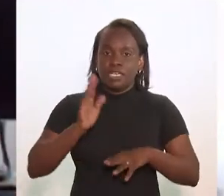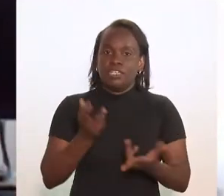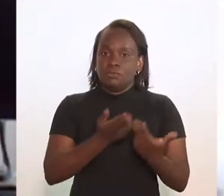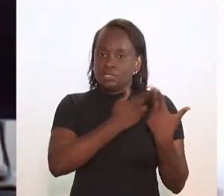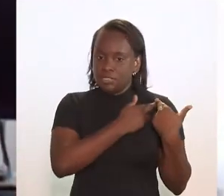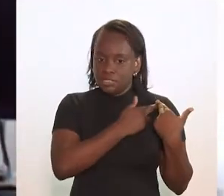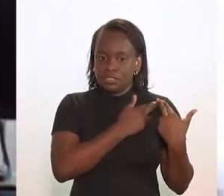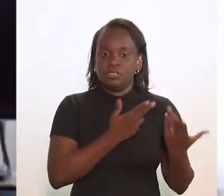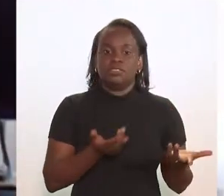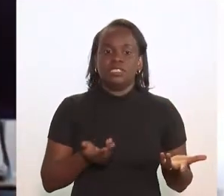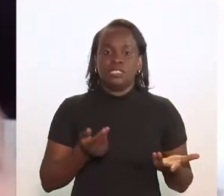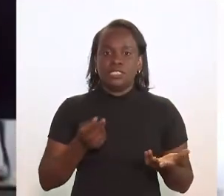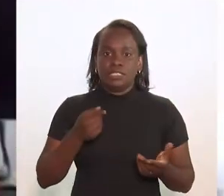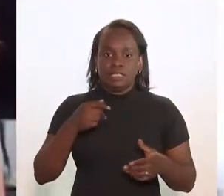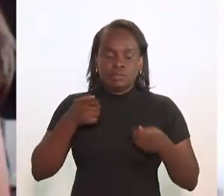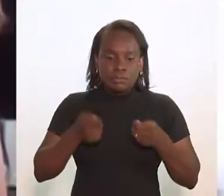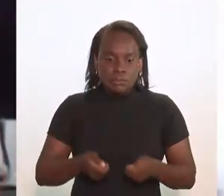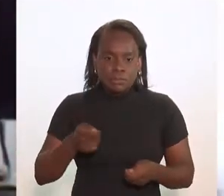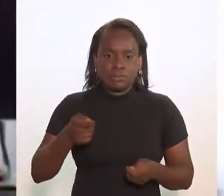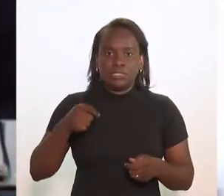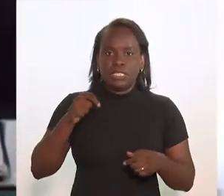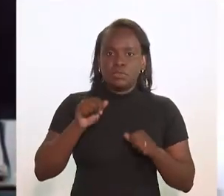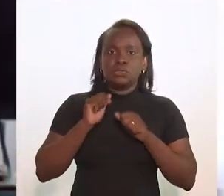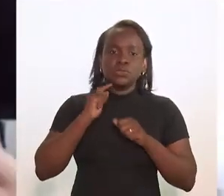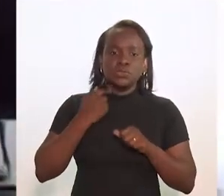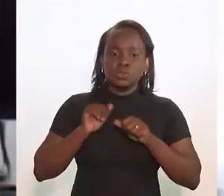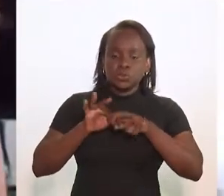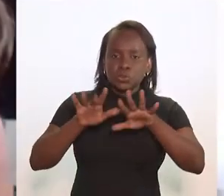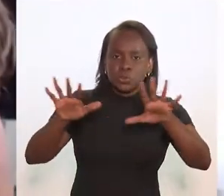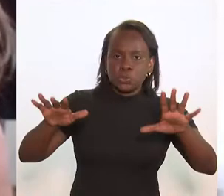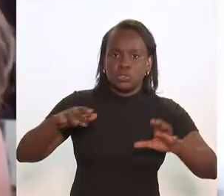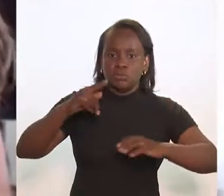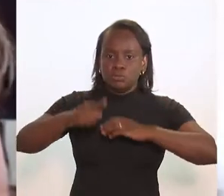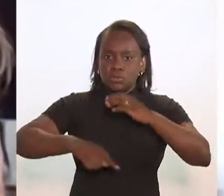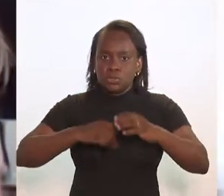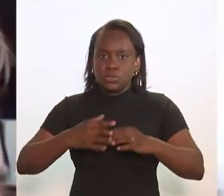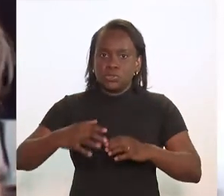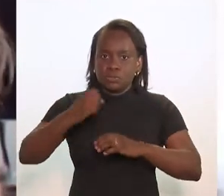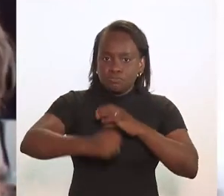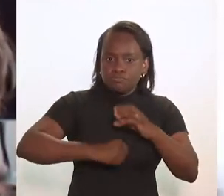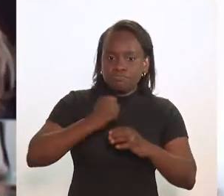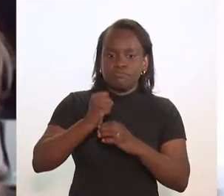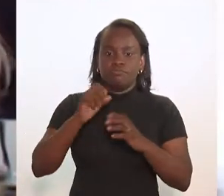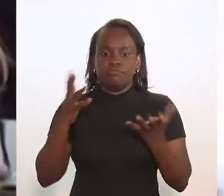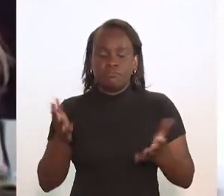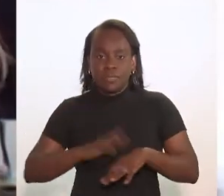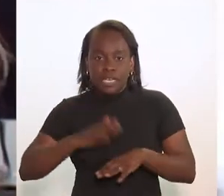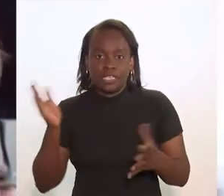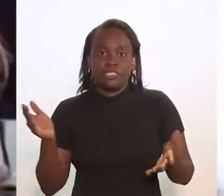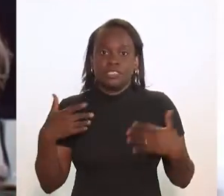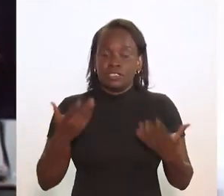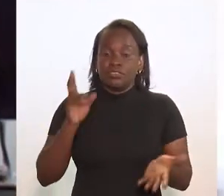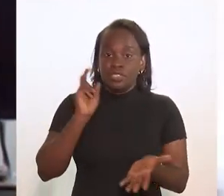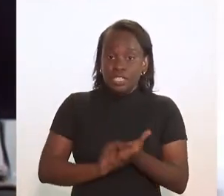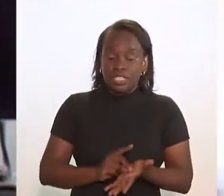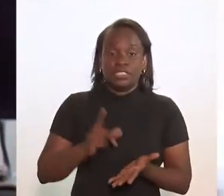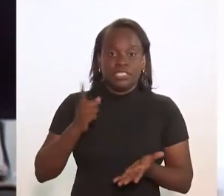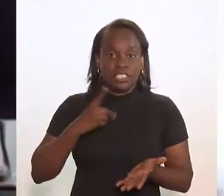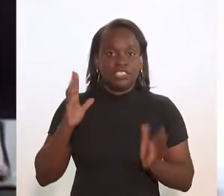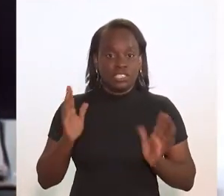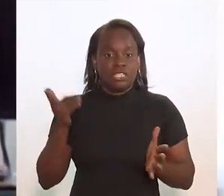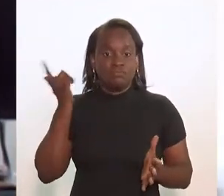mais responsáveis, com menos pegada de carbono, mais sustentáveis. Então, assim, eu acho que isso era uma realidade que já